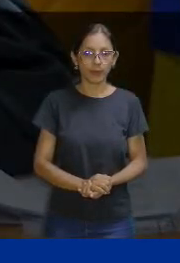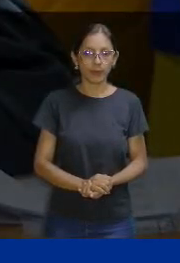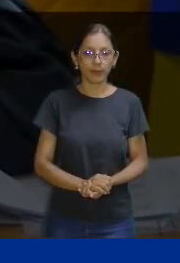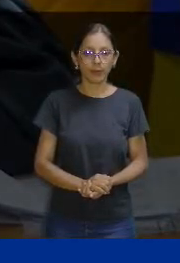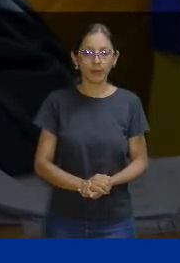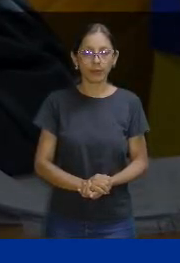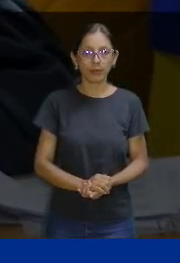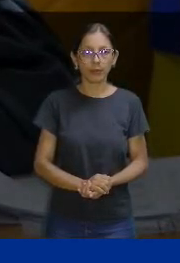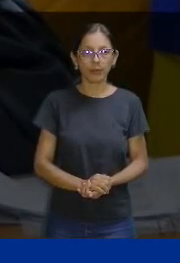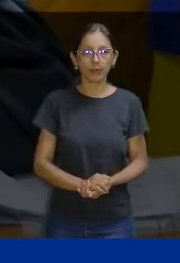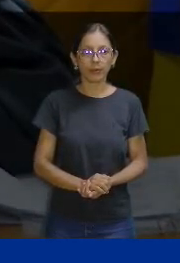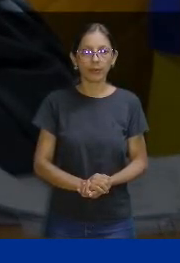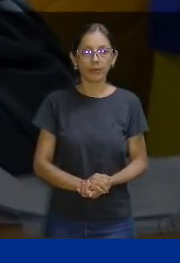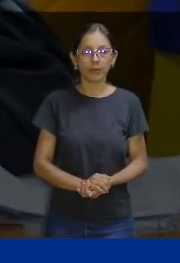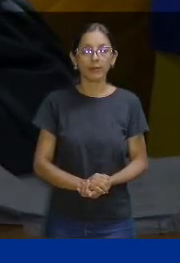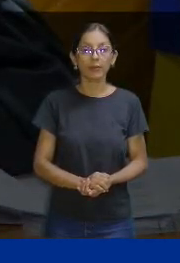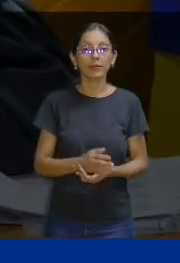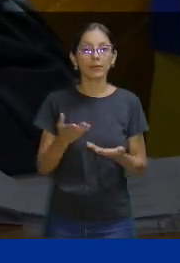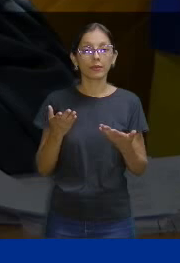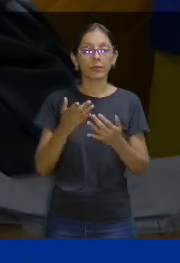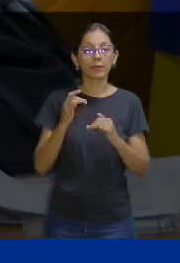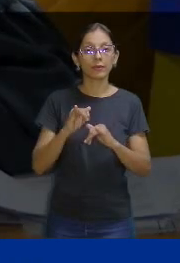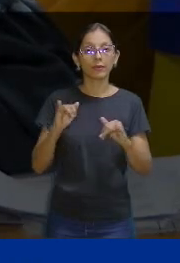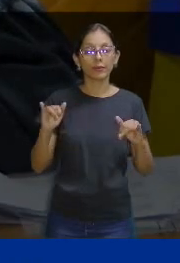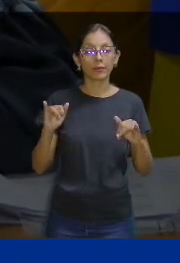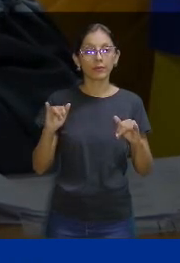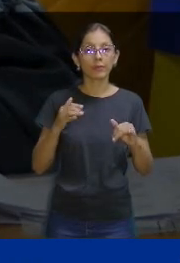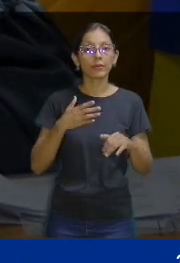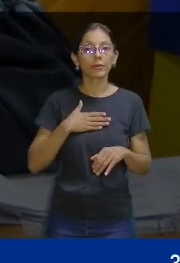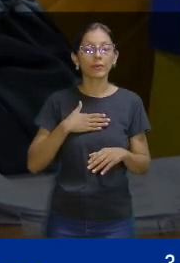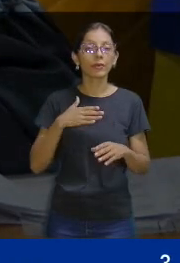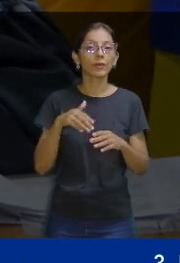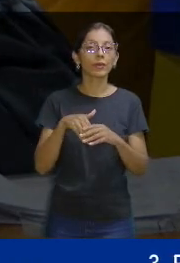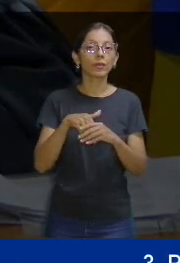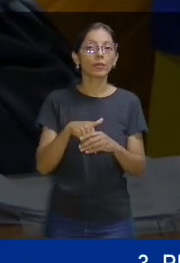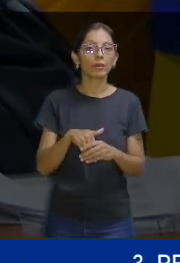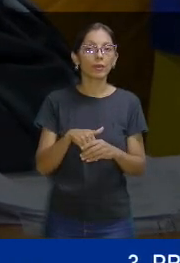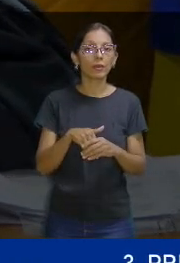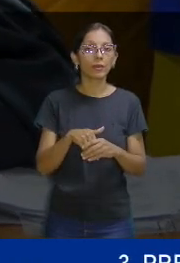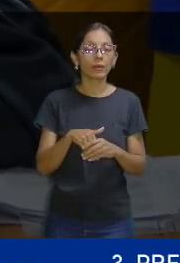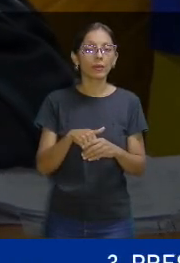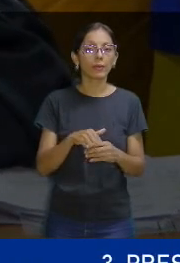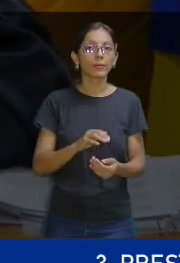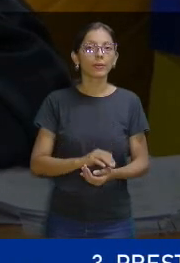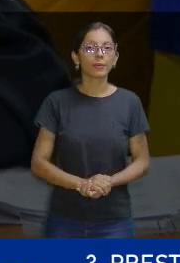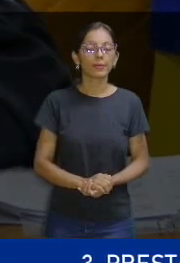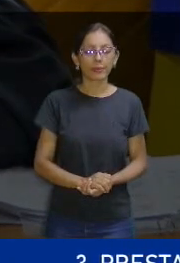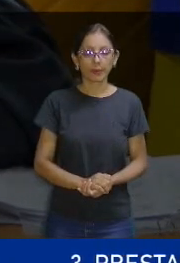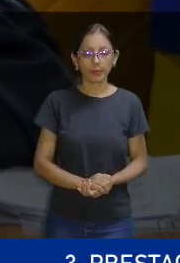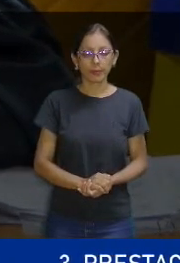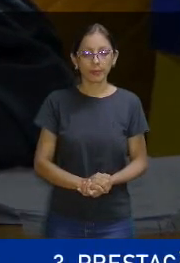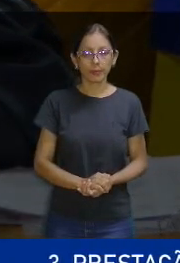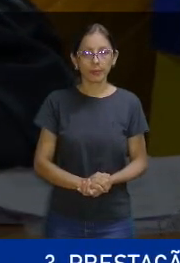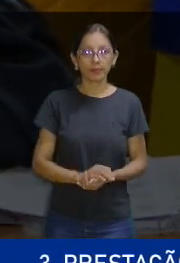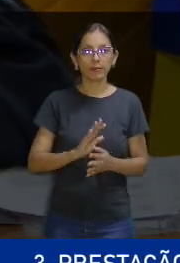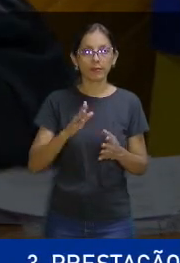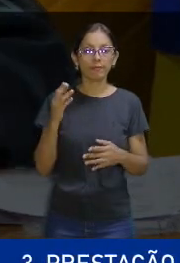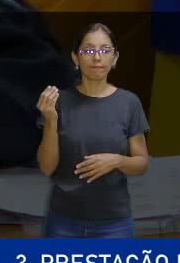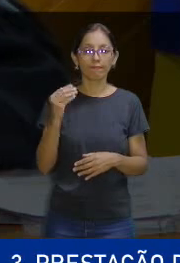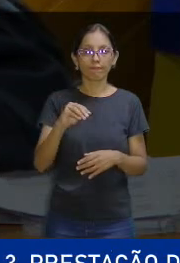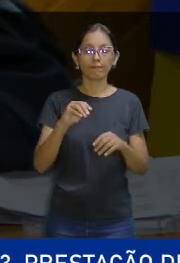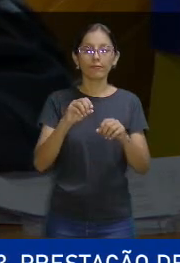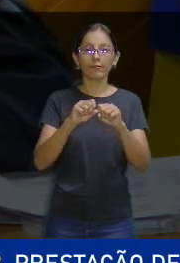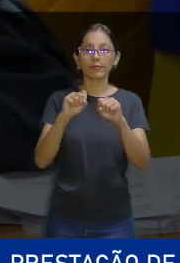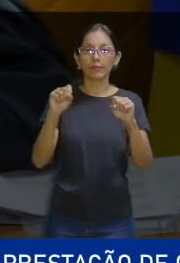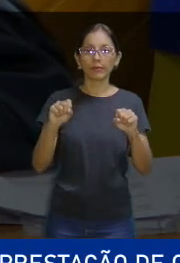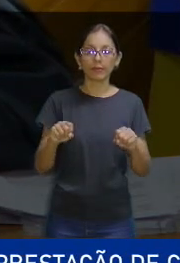Eu informo aos ilustres pares que o meu voto completo em 7 laudas está disponibilizado no sistema. Foco no